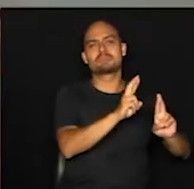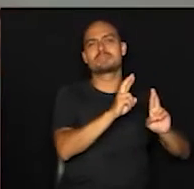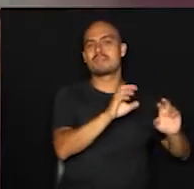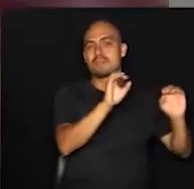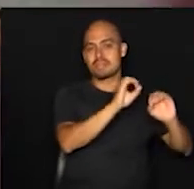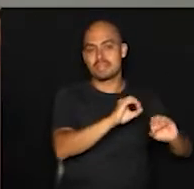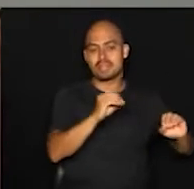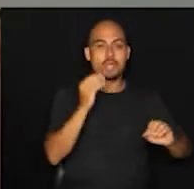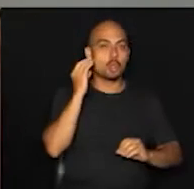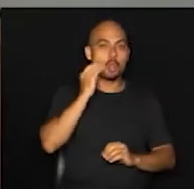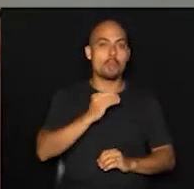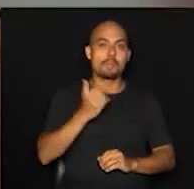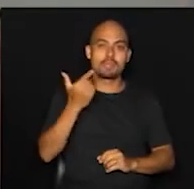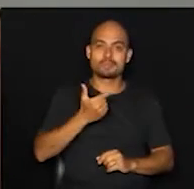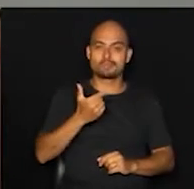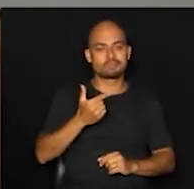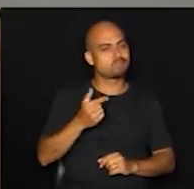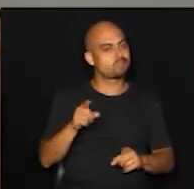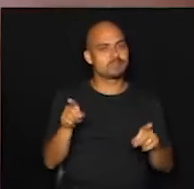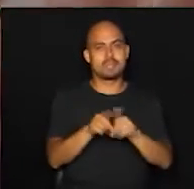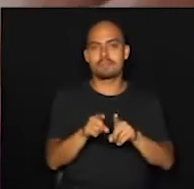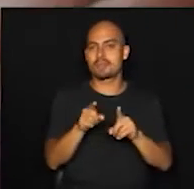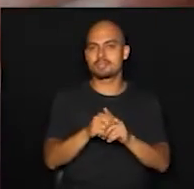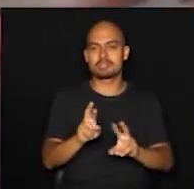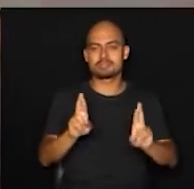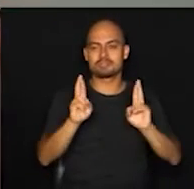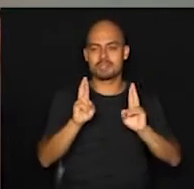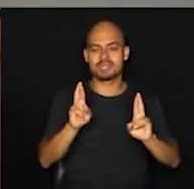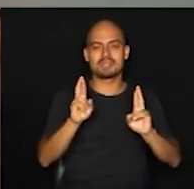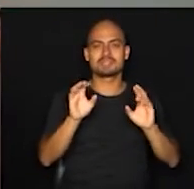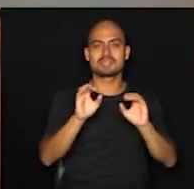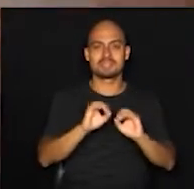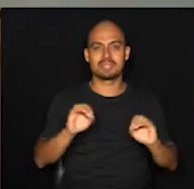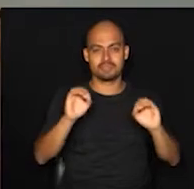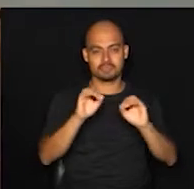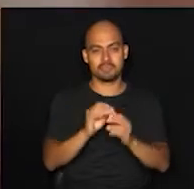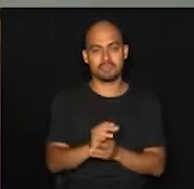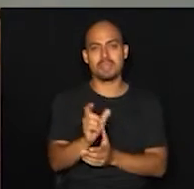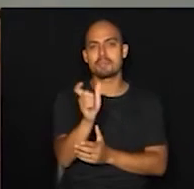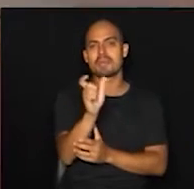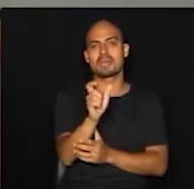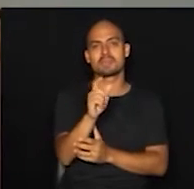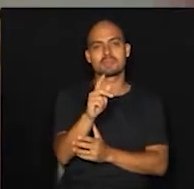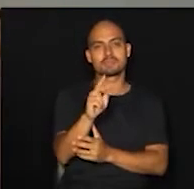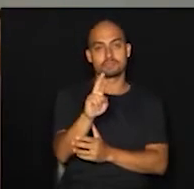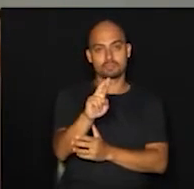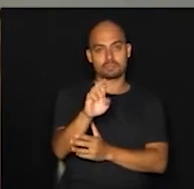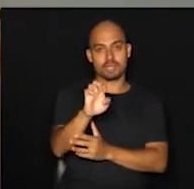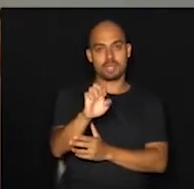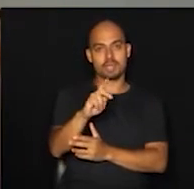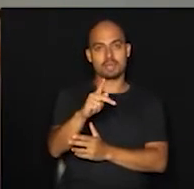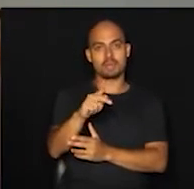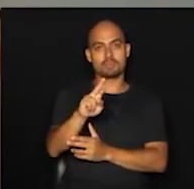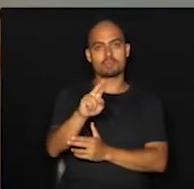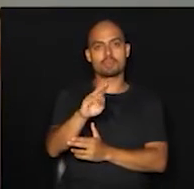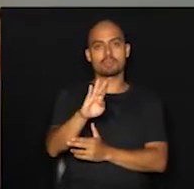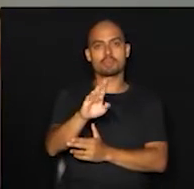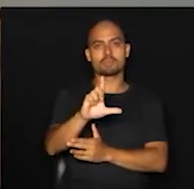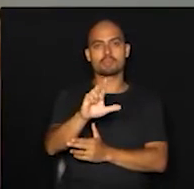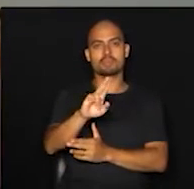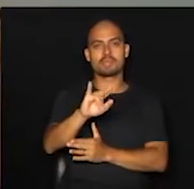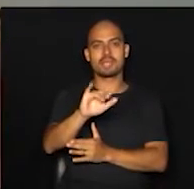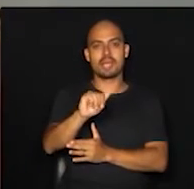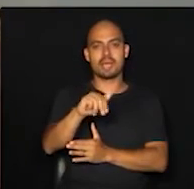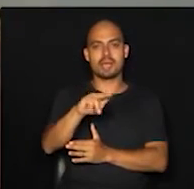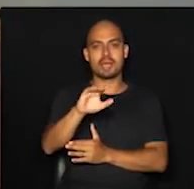Dom Pedro não esperava, ninguém esperava. Na verdade, eles ouviam falar em republicanista, blá, blá, movimento, mas eles não viam nada de